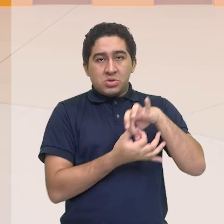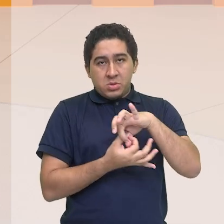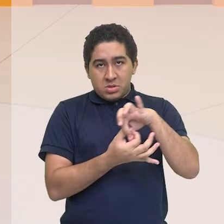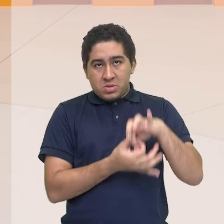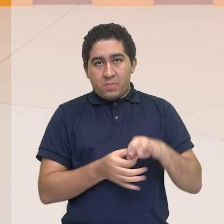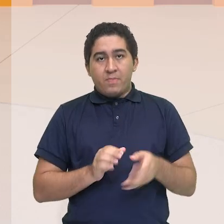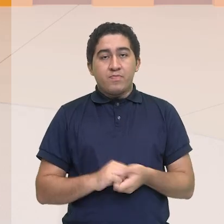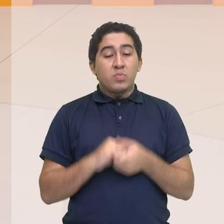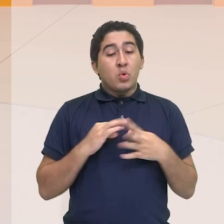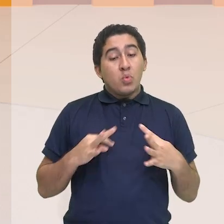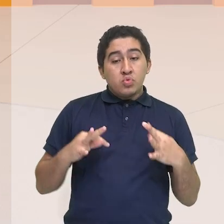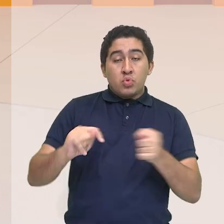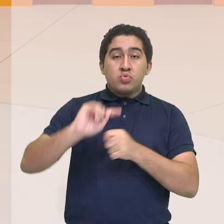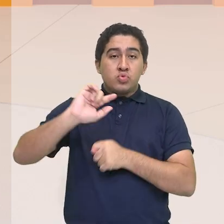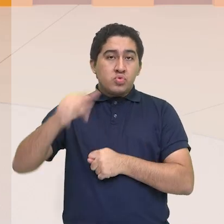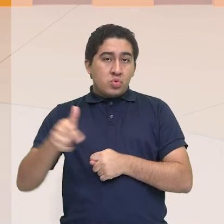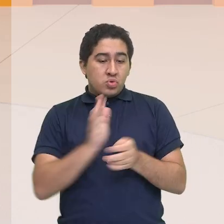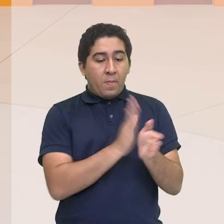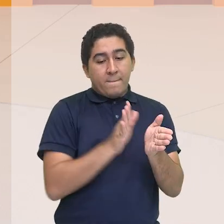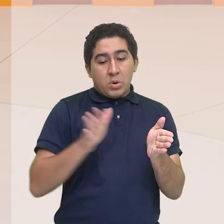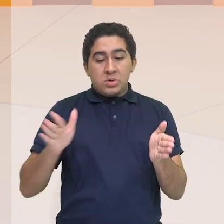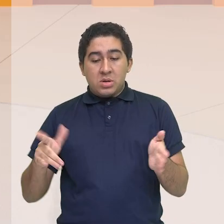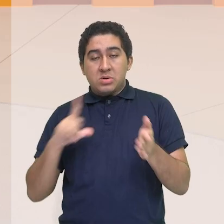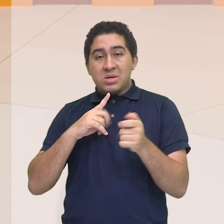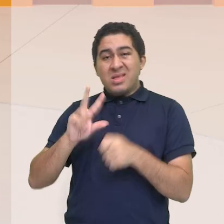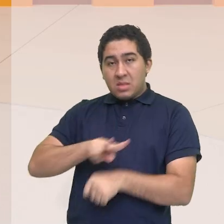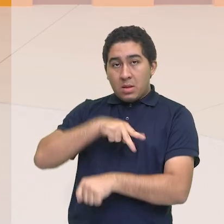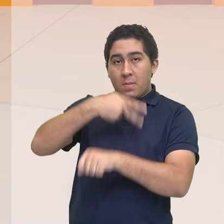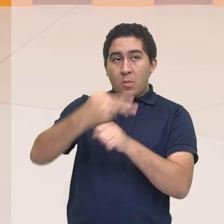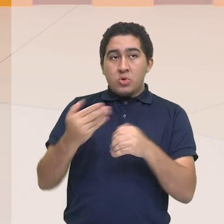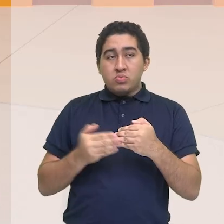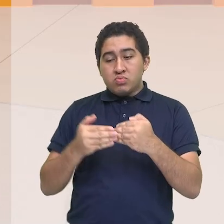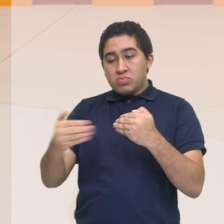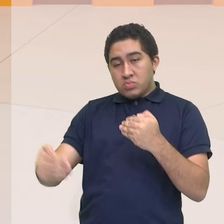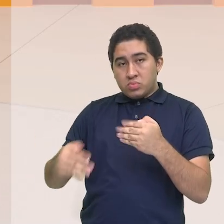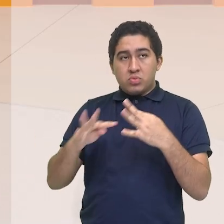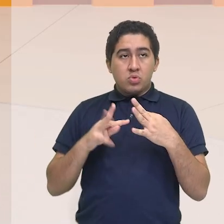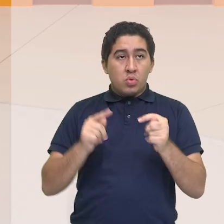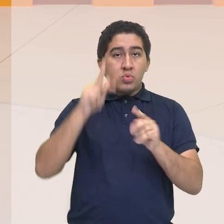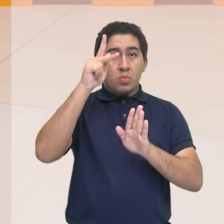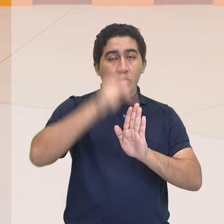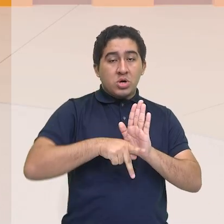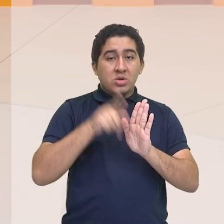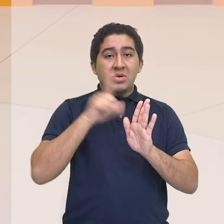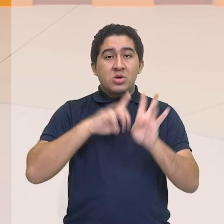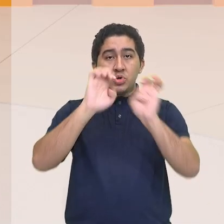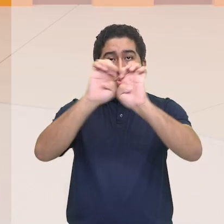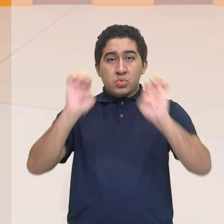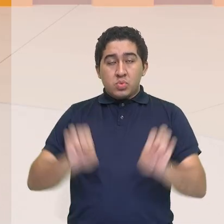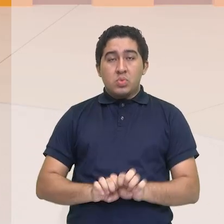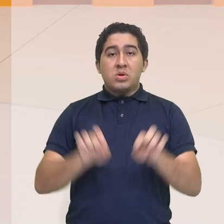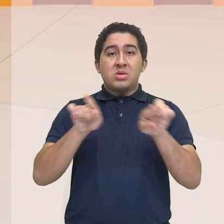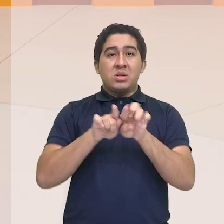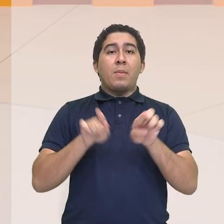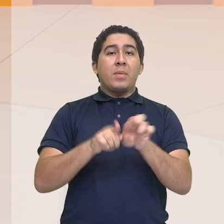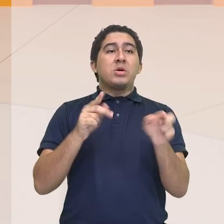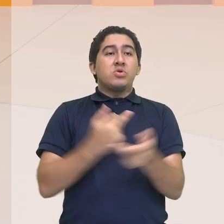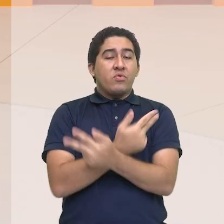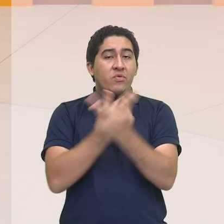Todos os demais processos que viriam a partir daí, todos os projetos de infraestrutura e de